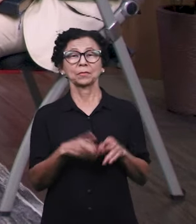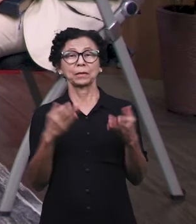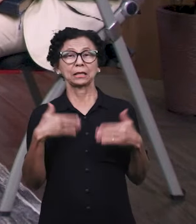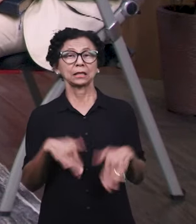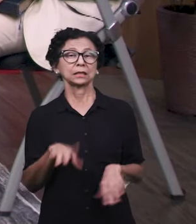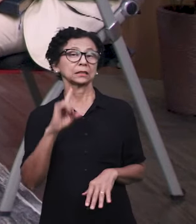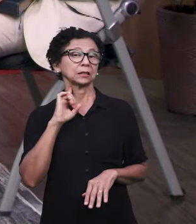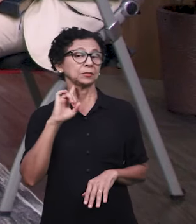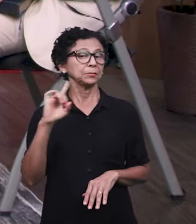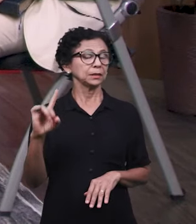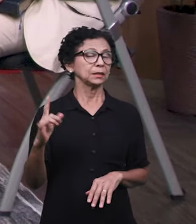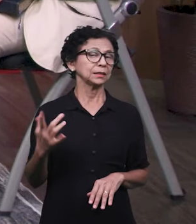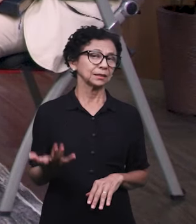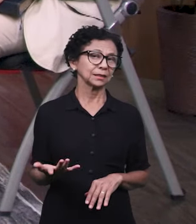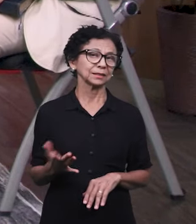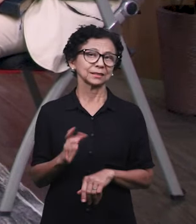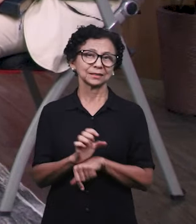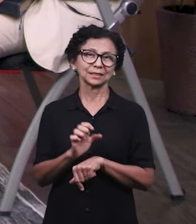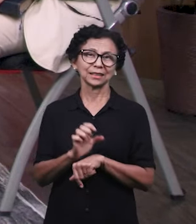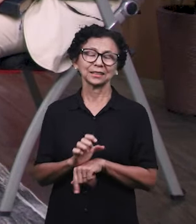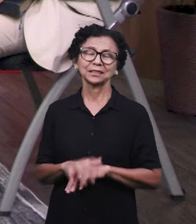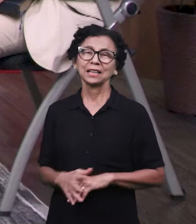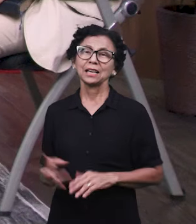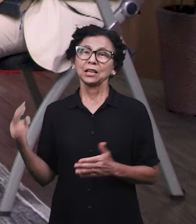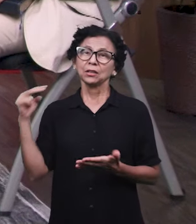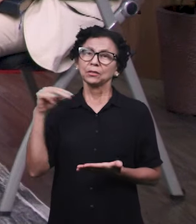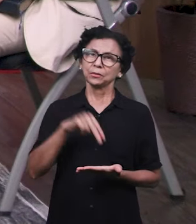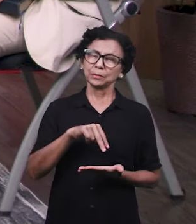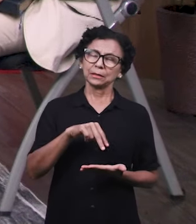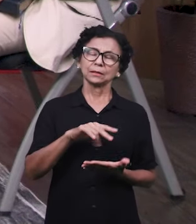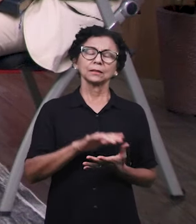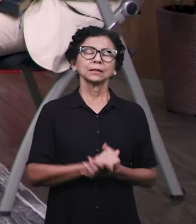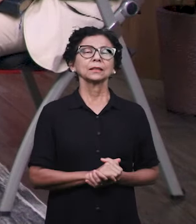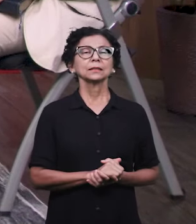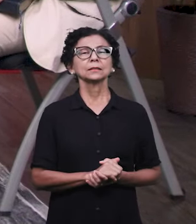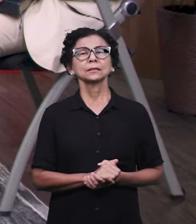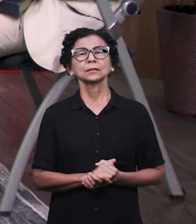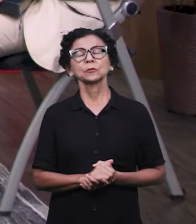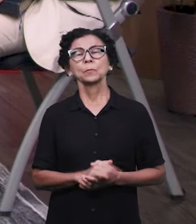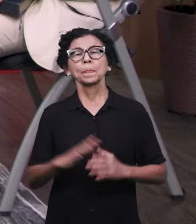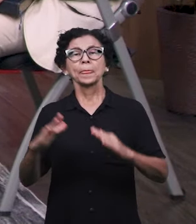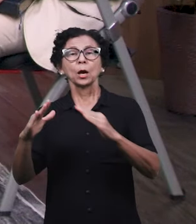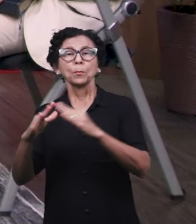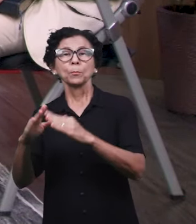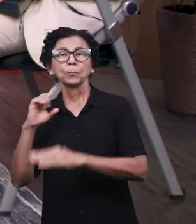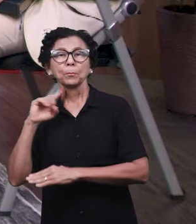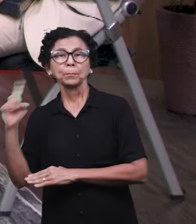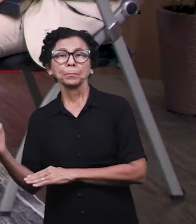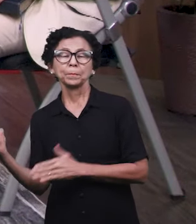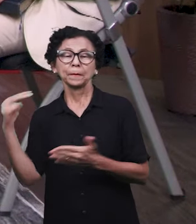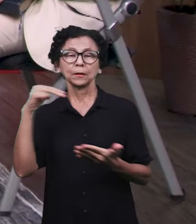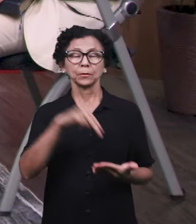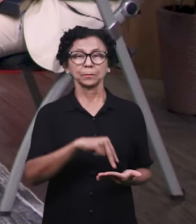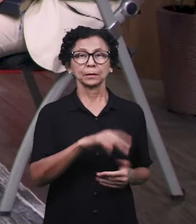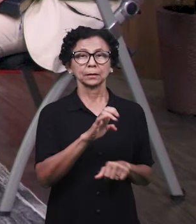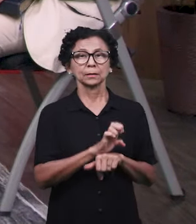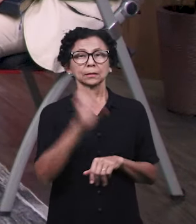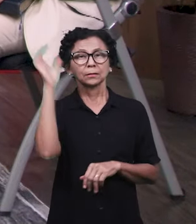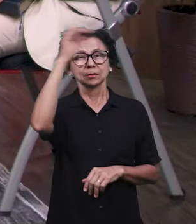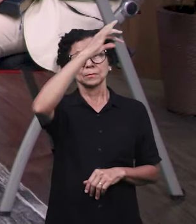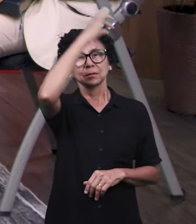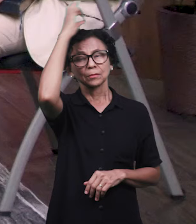a obra, conheci a minha esposa, e para mim, o acolhimento da igreja, na época que eu era jovem,